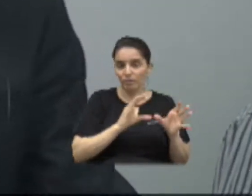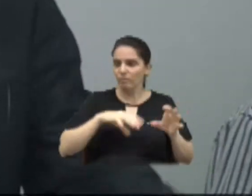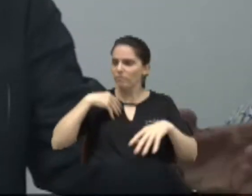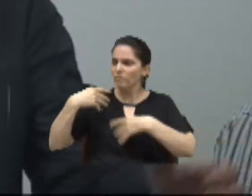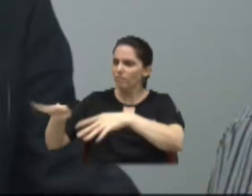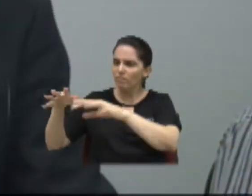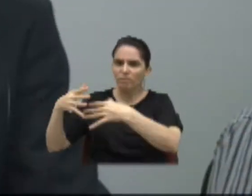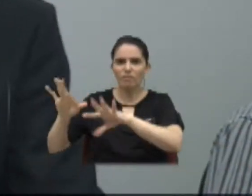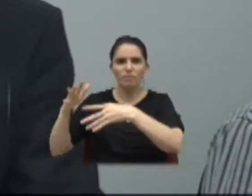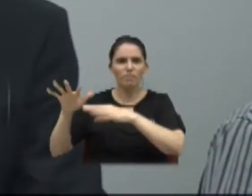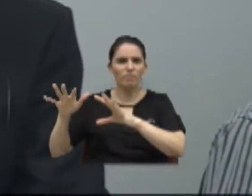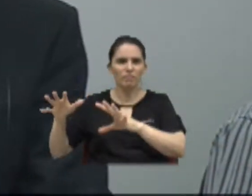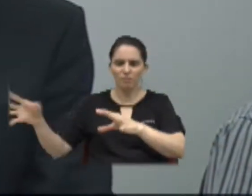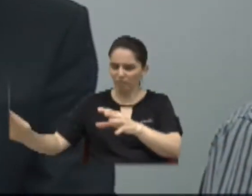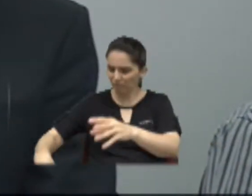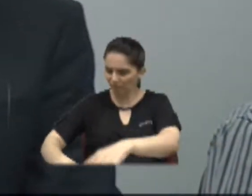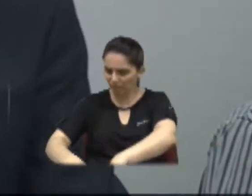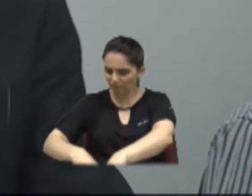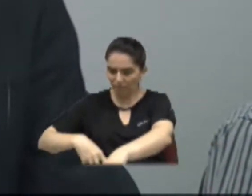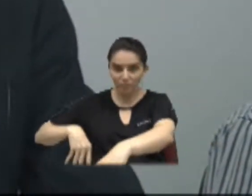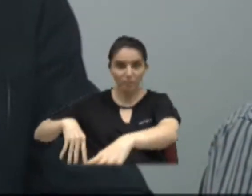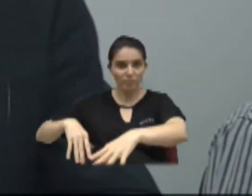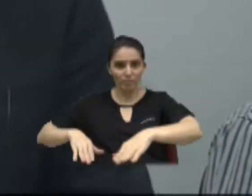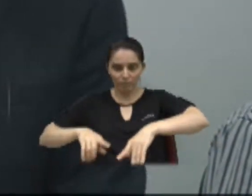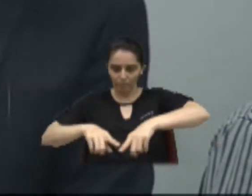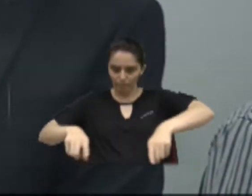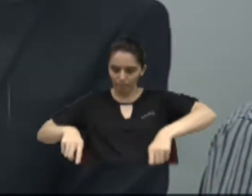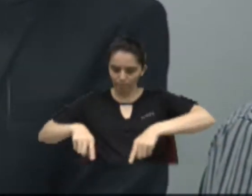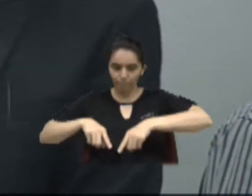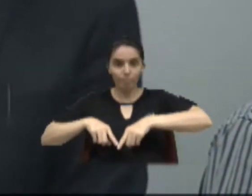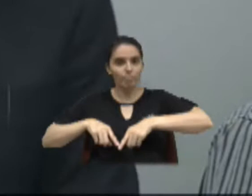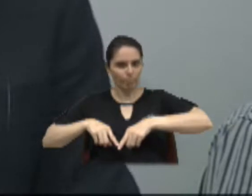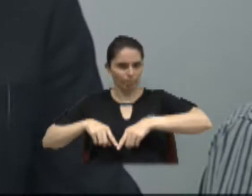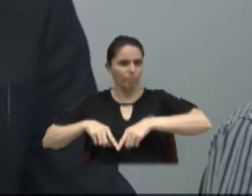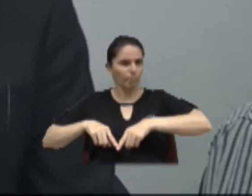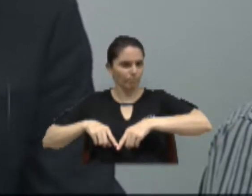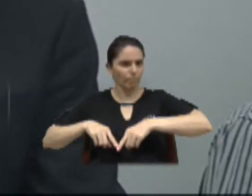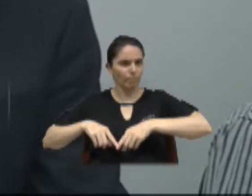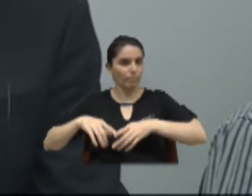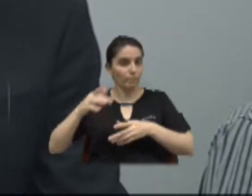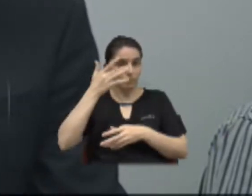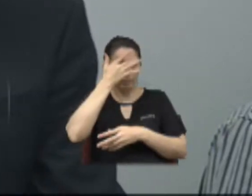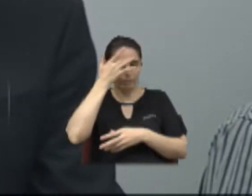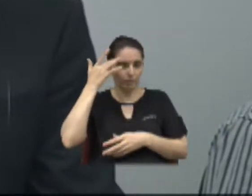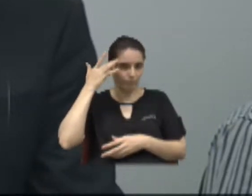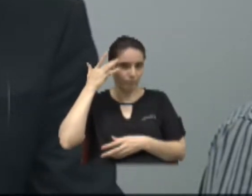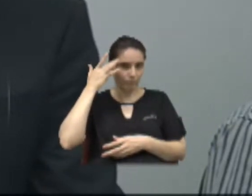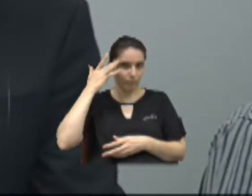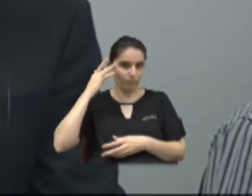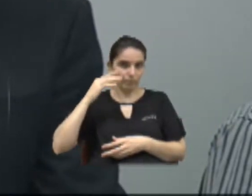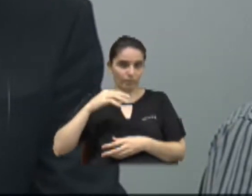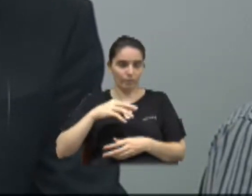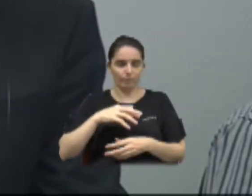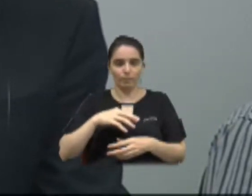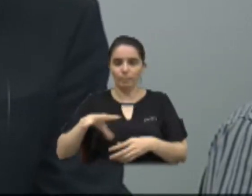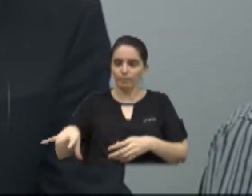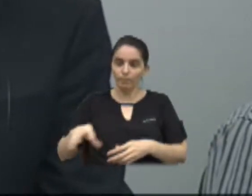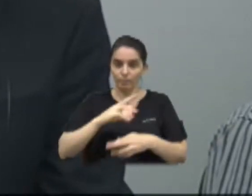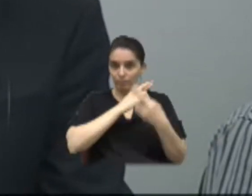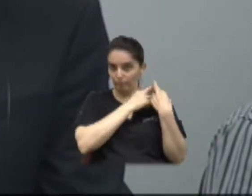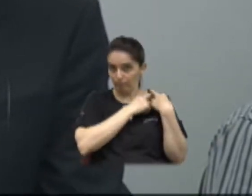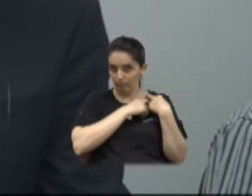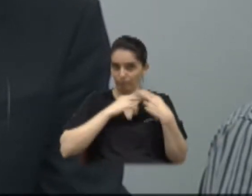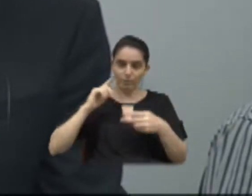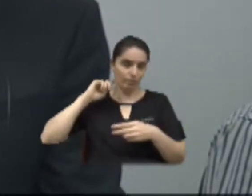até todo o lixo no chão. E aí eu vejo lá, às vezes, o lixeiro lá demora, o serviço que ele podia fazer em 1 hora, 2 horas, 1 hora